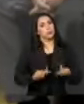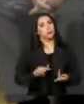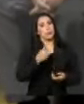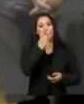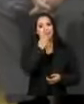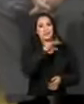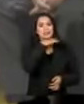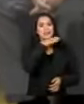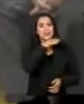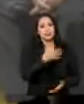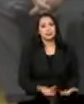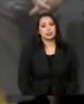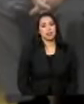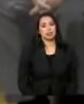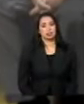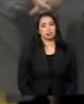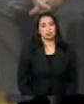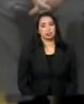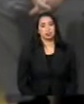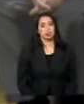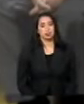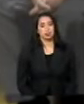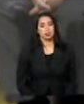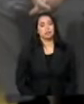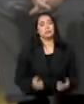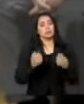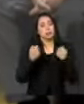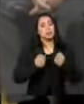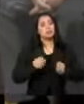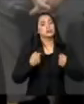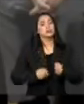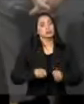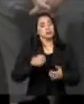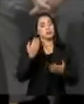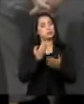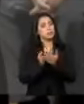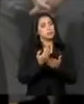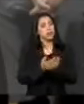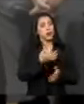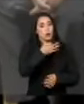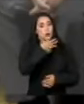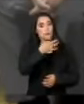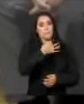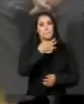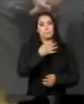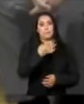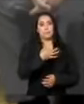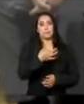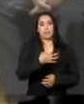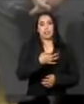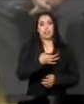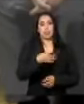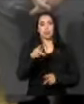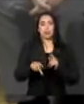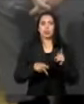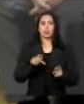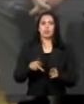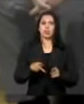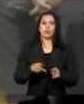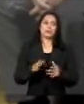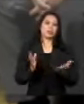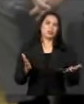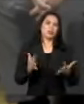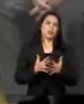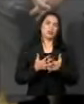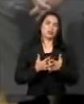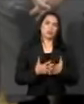estamos produzindo com situações interpretativas como esta. A opinião pública, me desculpe, não se pode confundir opinião pública com